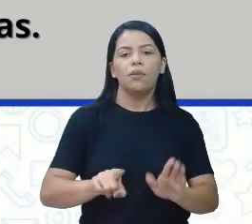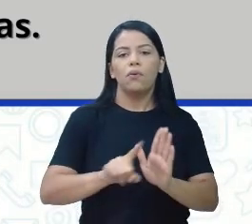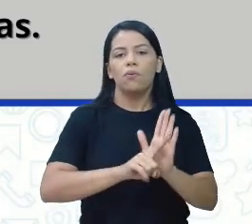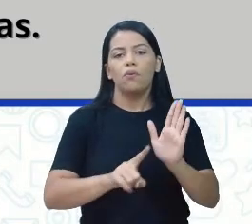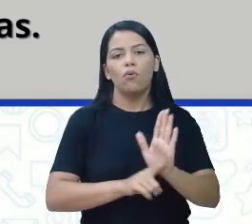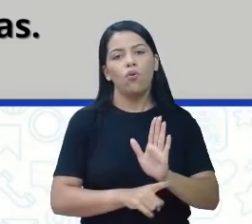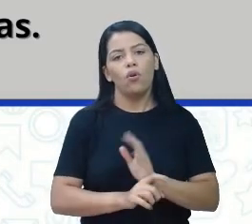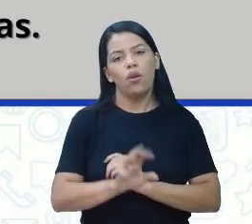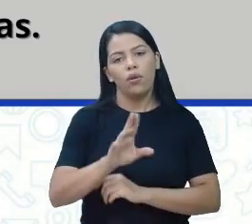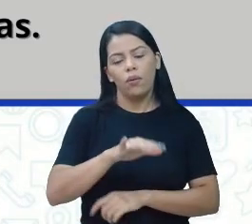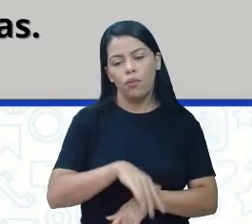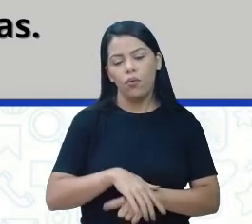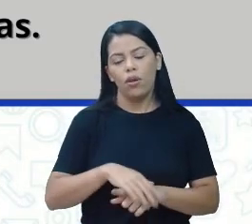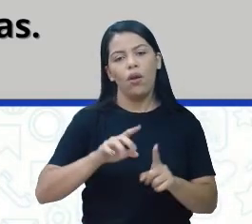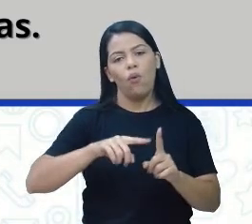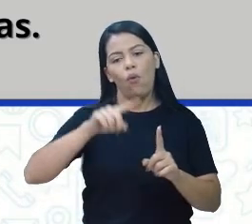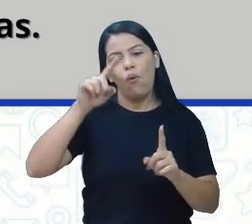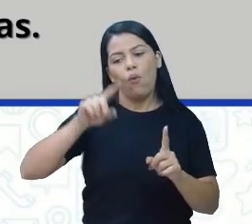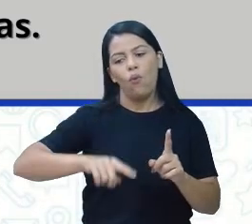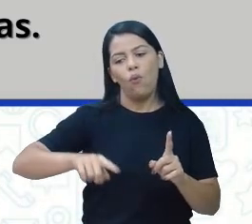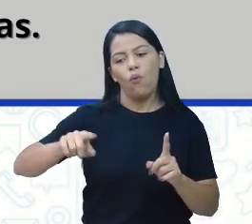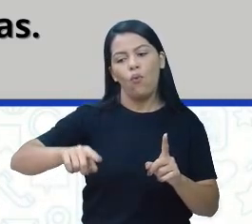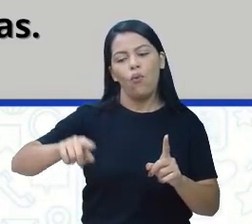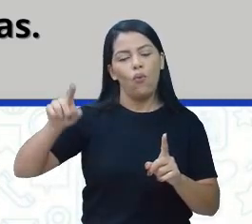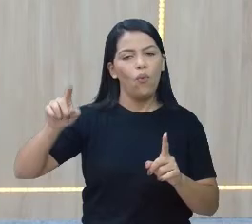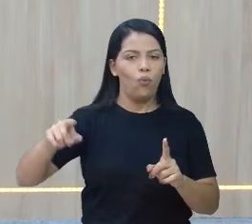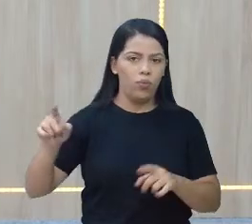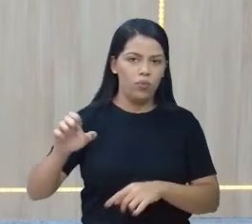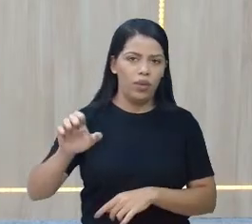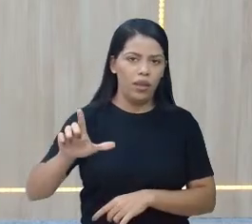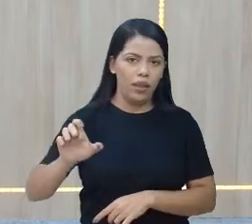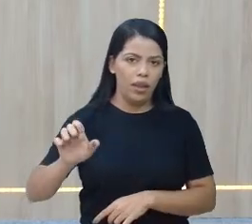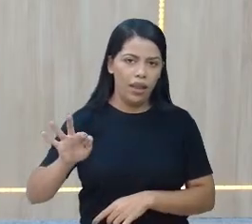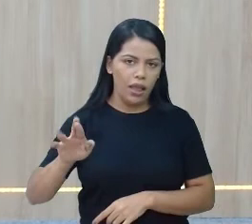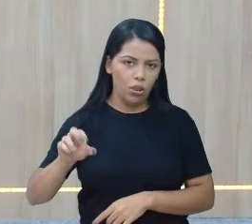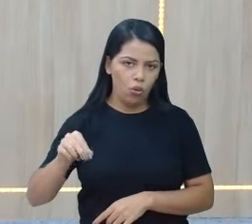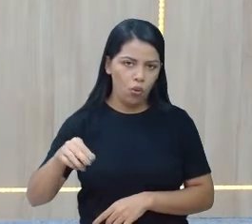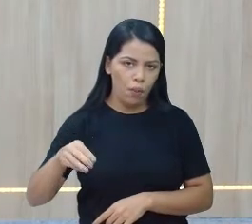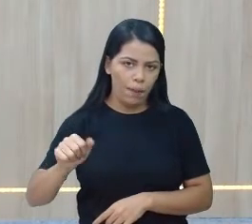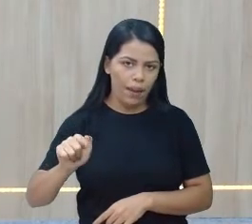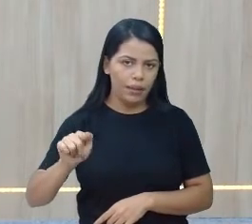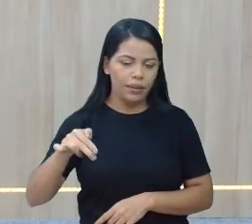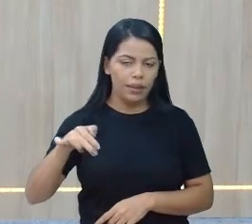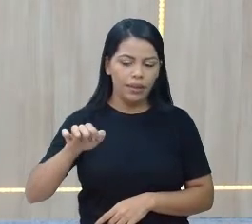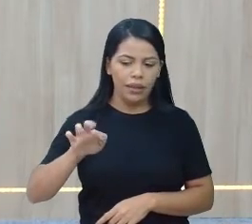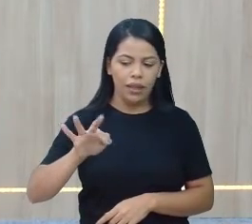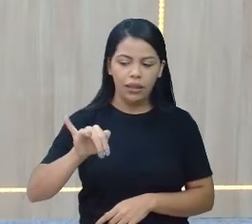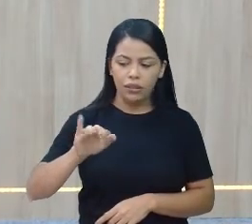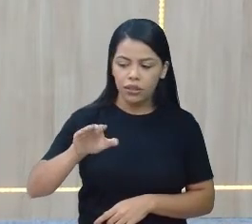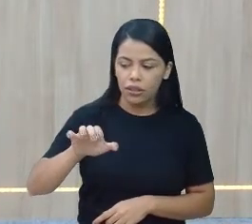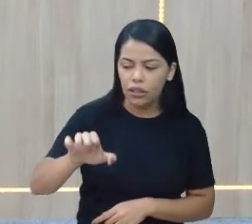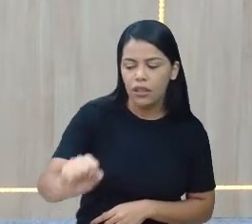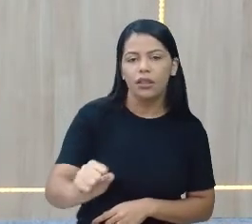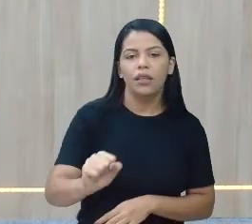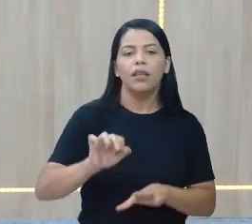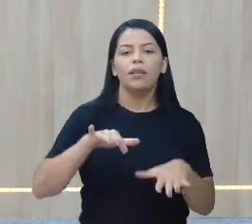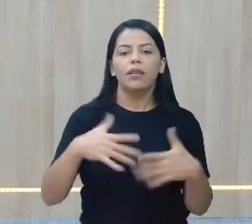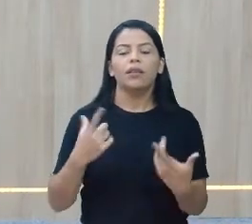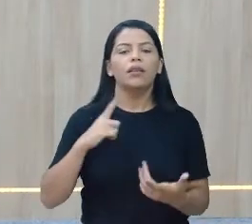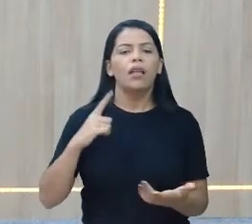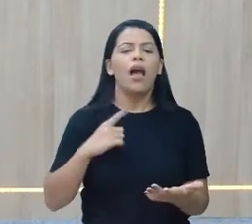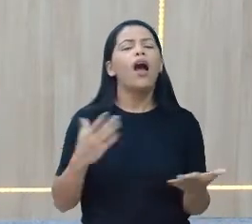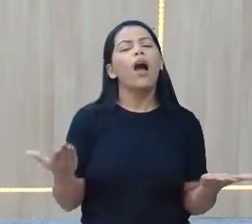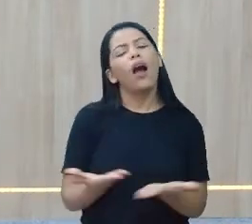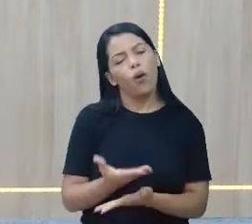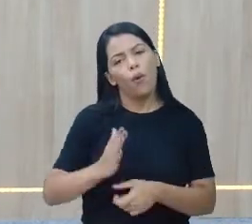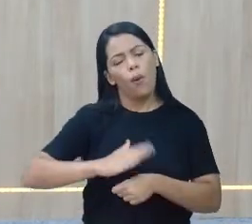ondas eletromagnéticas. Claro que nós temos aí o nosso rádio na imagem, né? Bem antigo, né? Hoje em dia já são